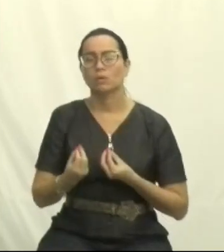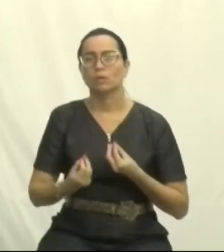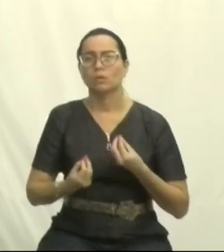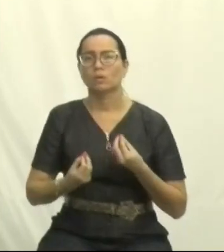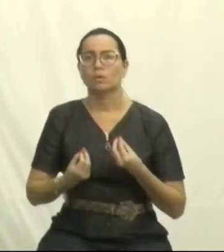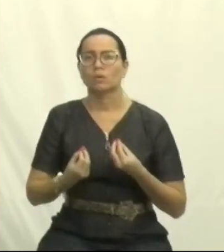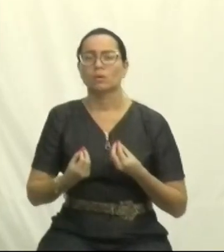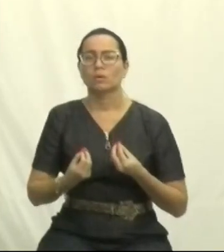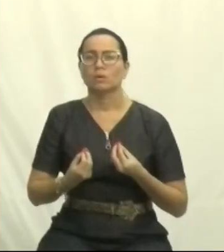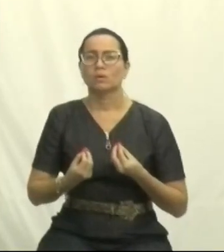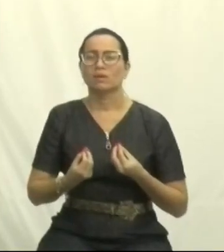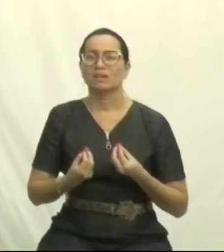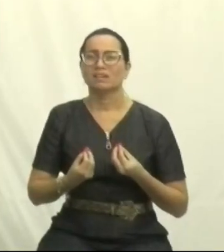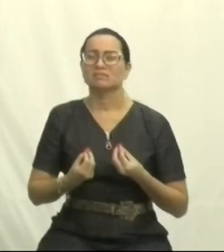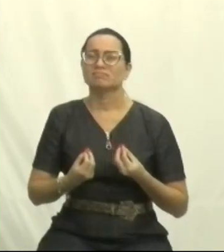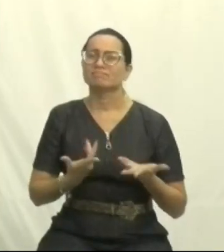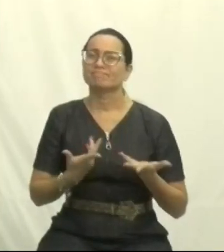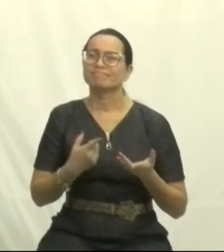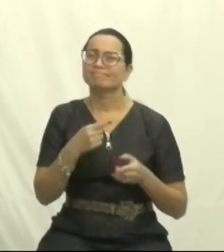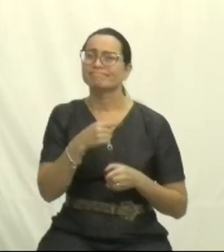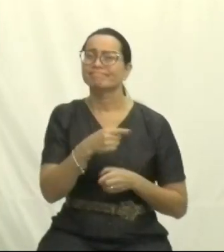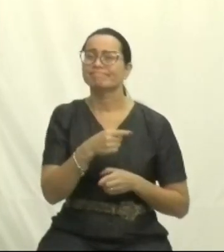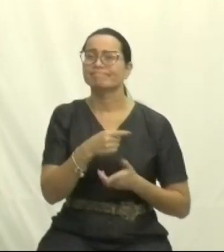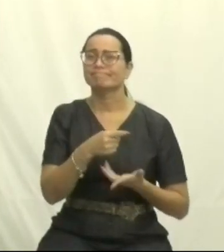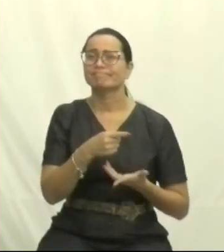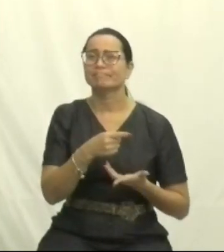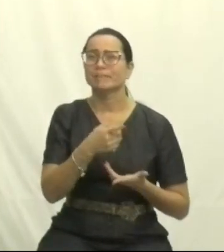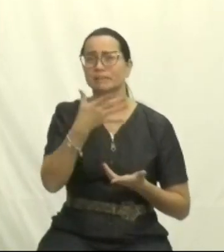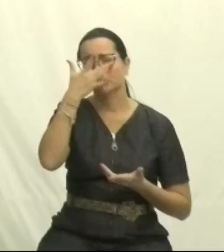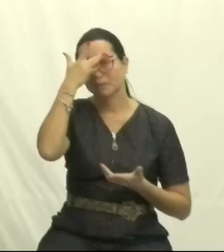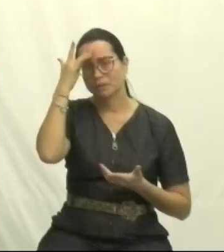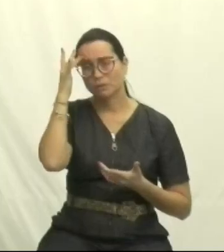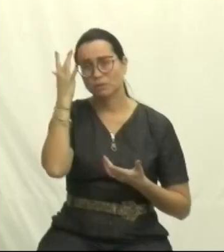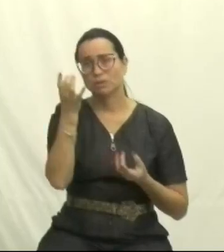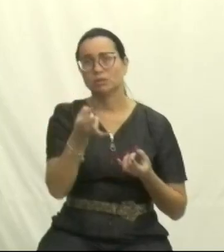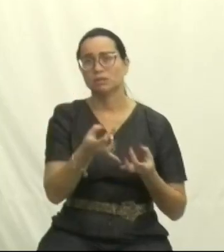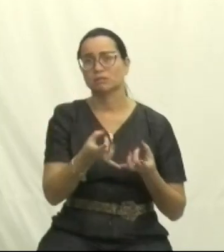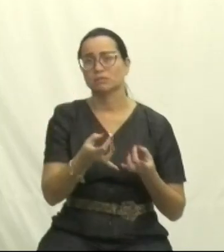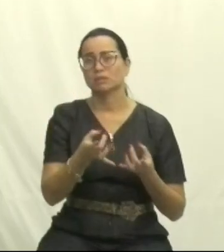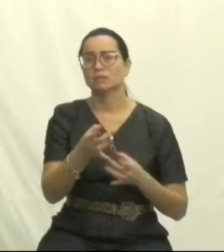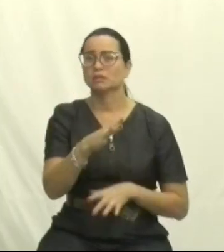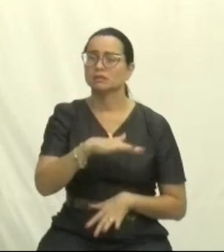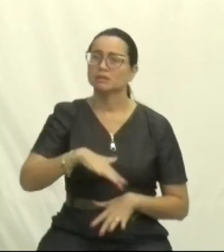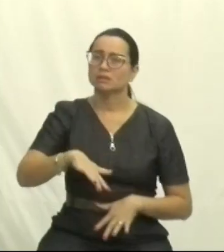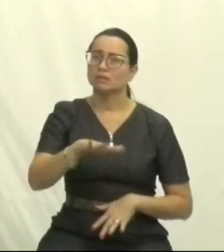a situação do que se encontra os comerciantes ali